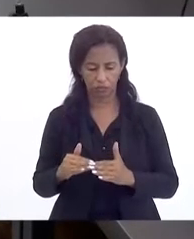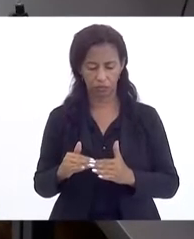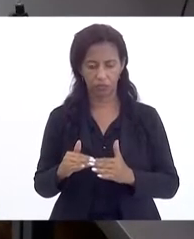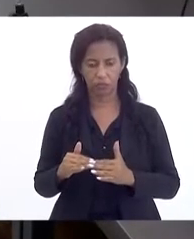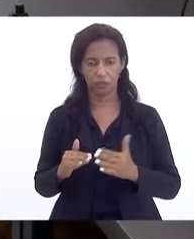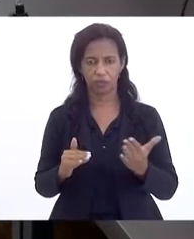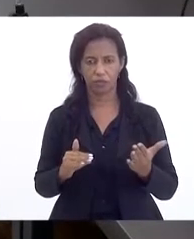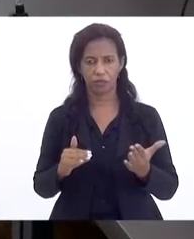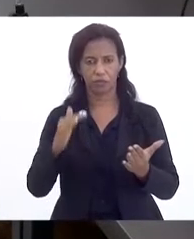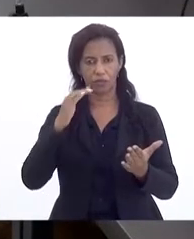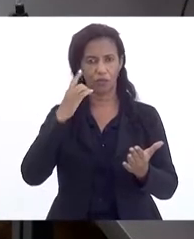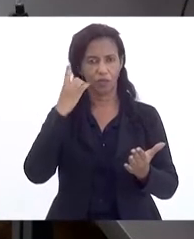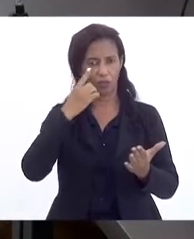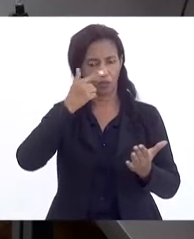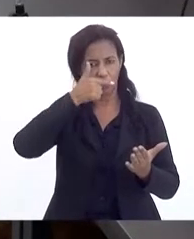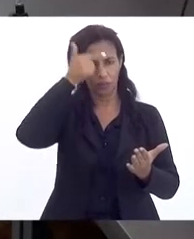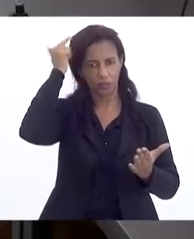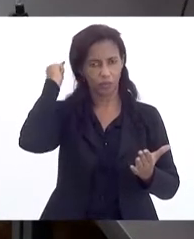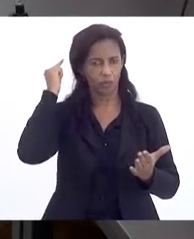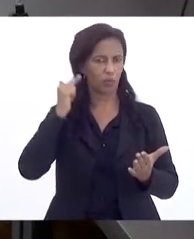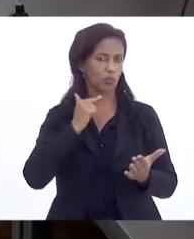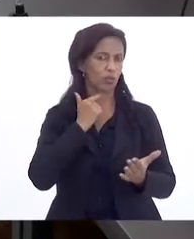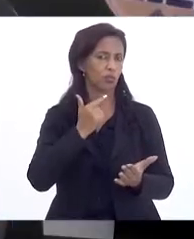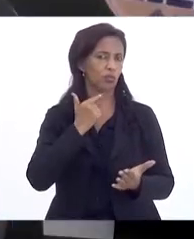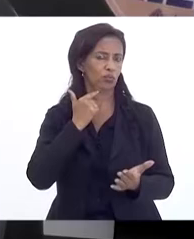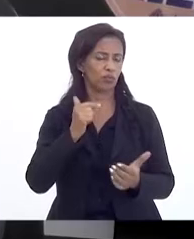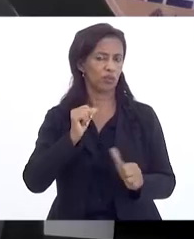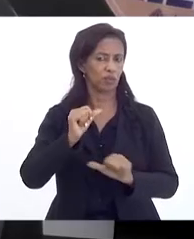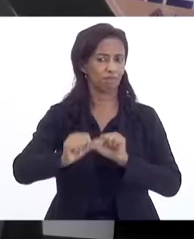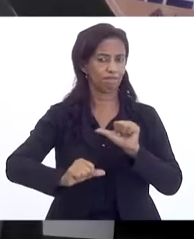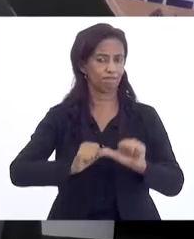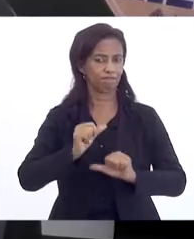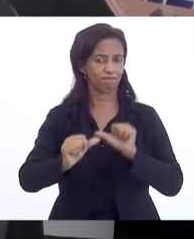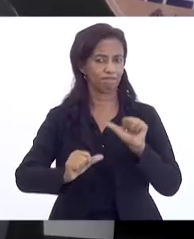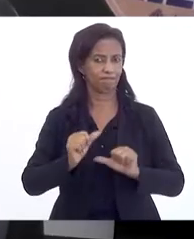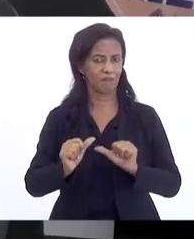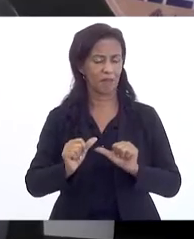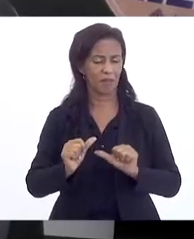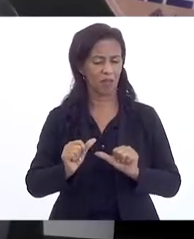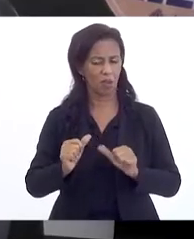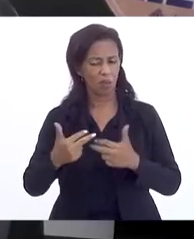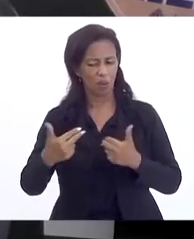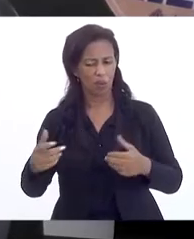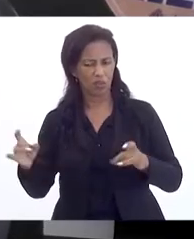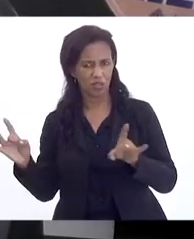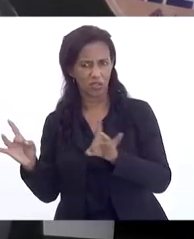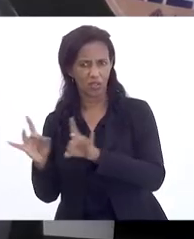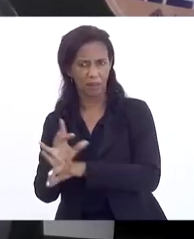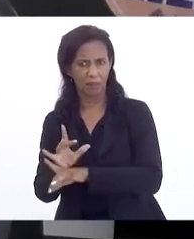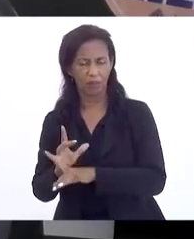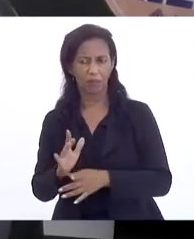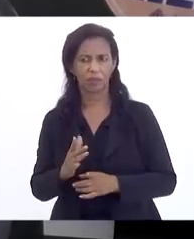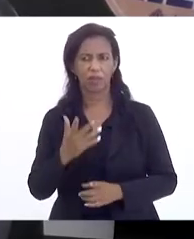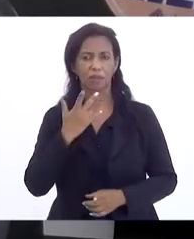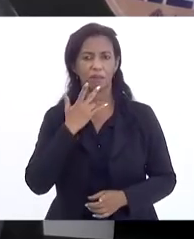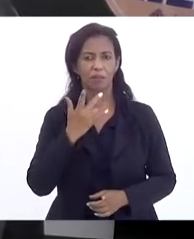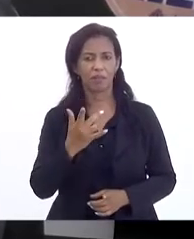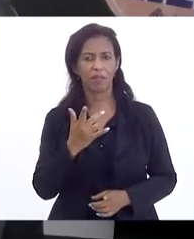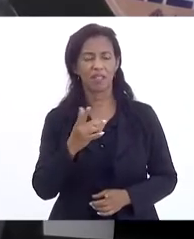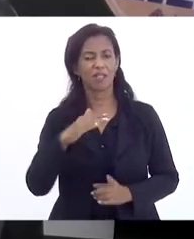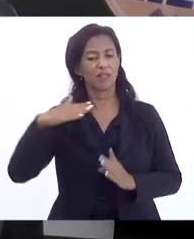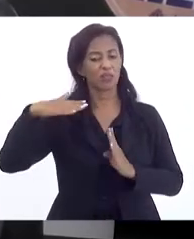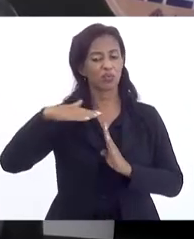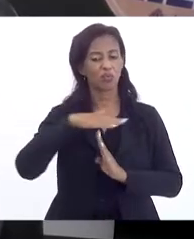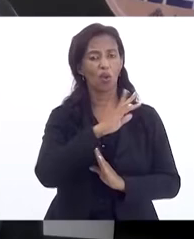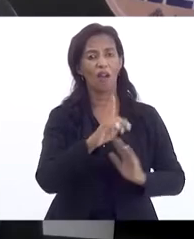o receio do deputado Luiz Paulo de tornar imaterial bens materiais. Mas, na verdade, ele está se referindo só à feira em